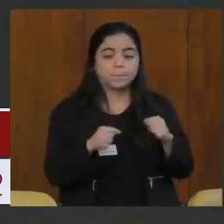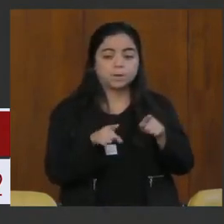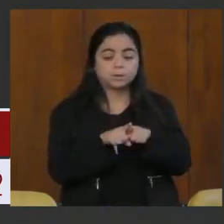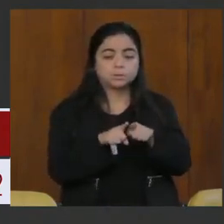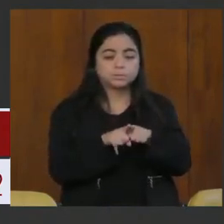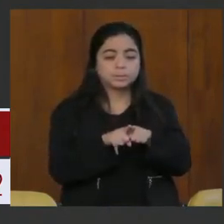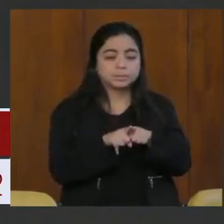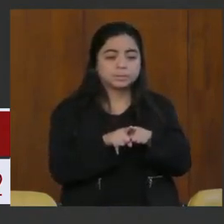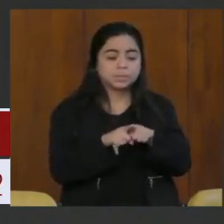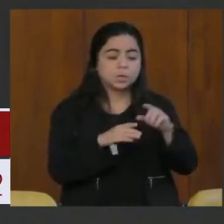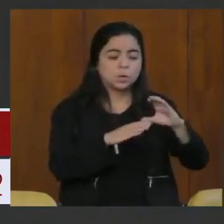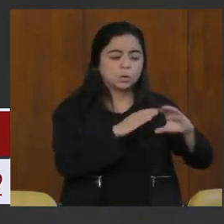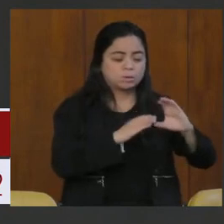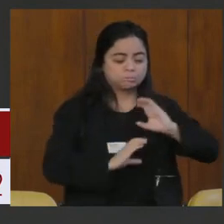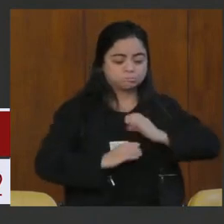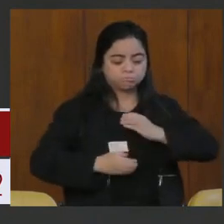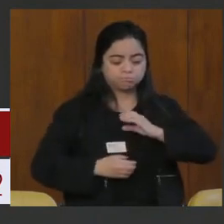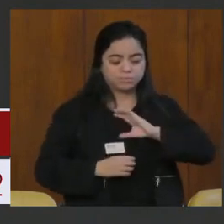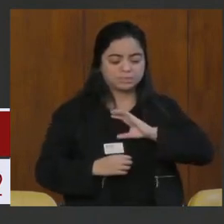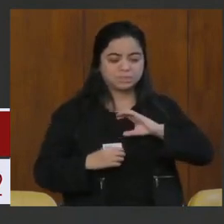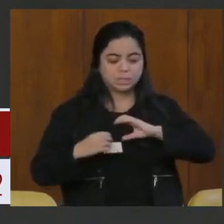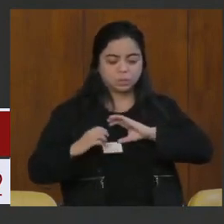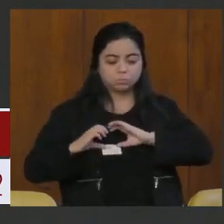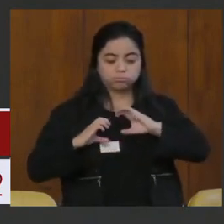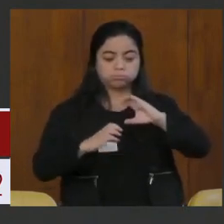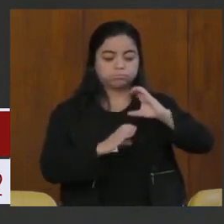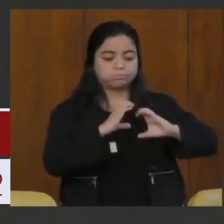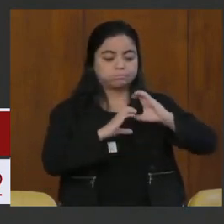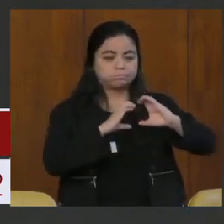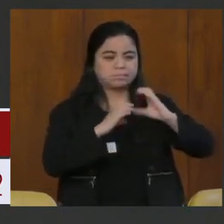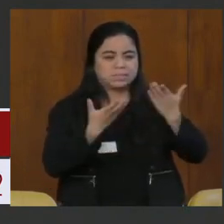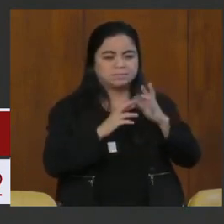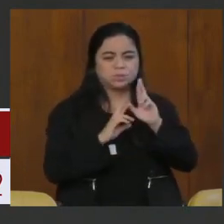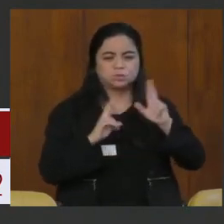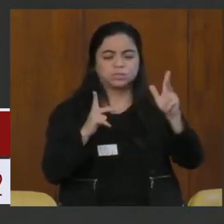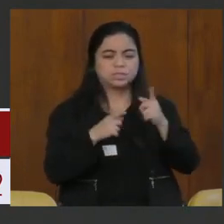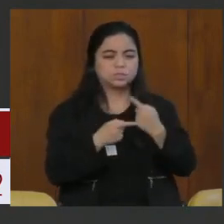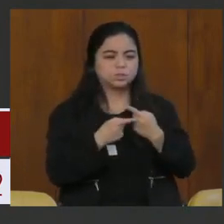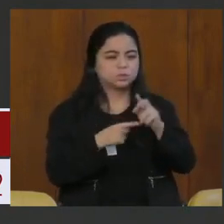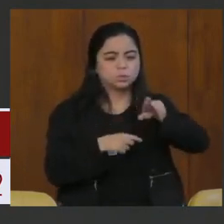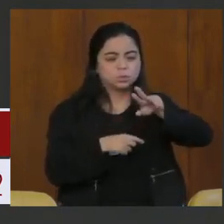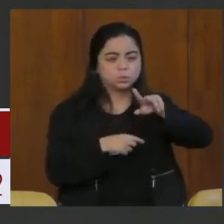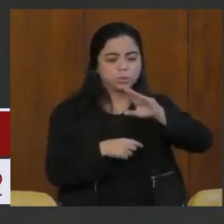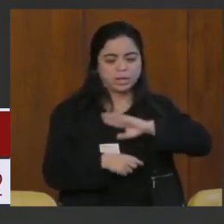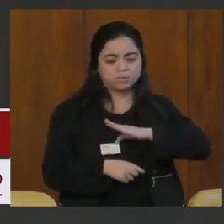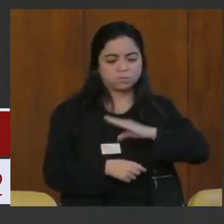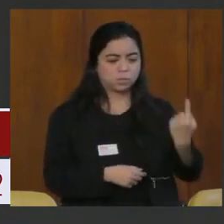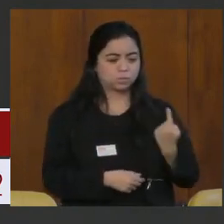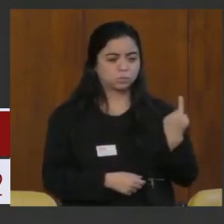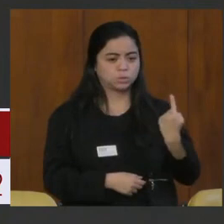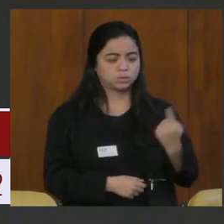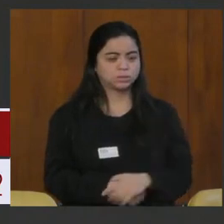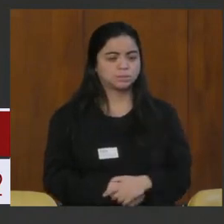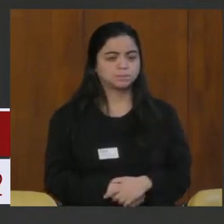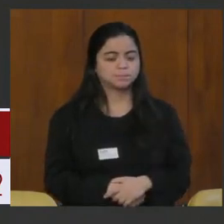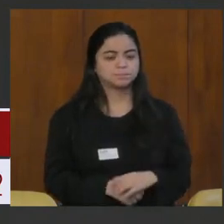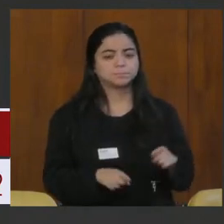pode vir com a comunicação interventricular, quer dizer, não é a cardiopatia que vem sozinho. Próximo,